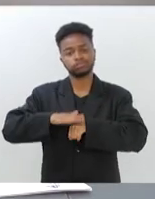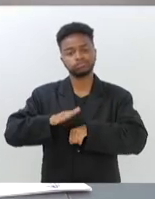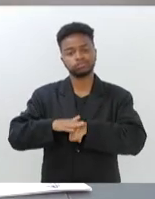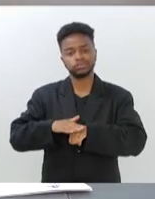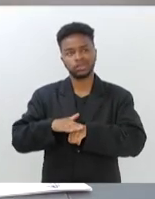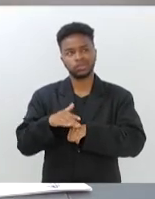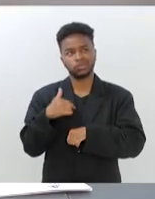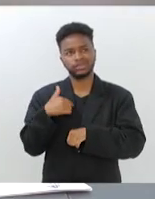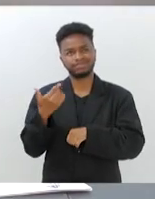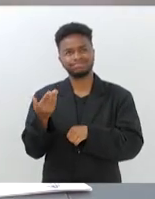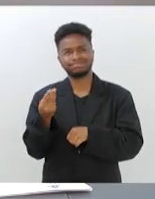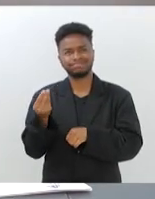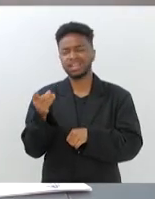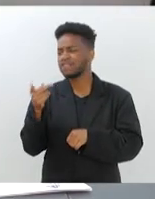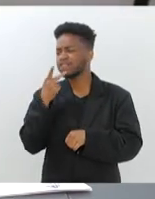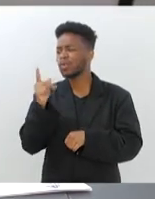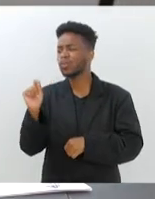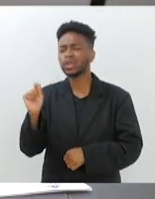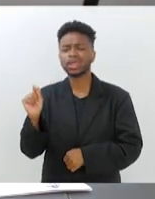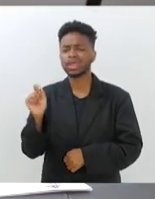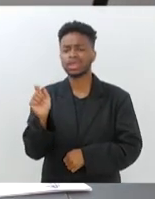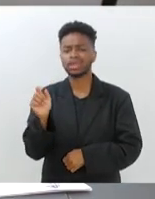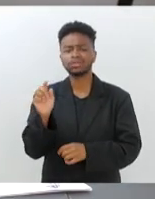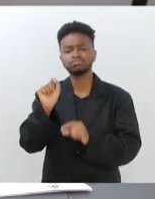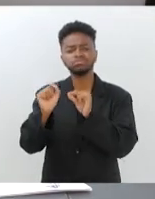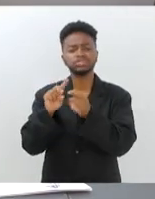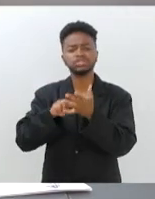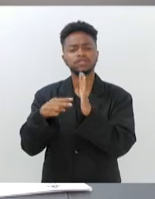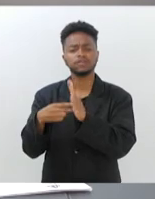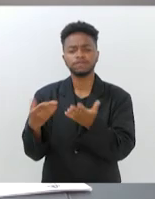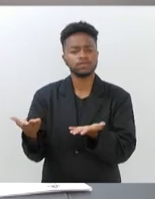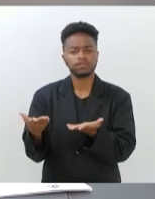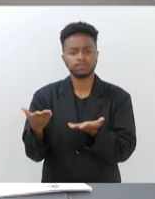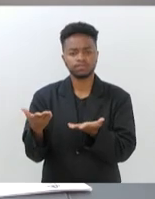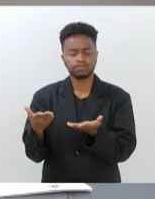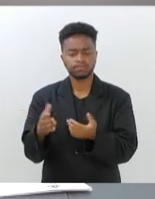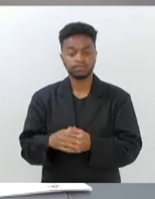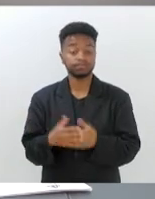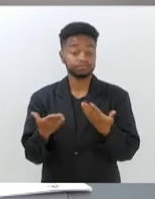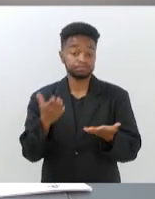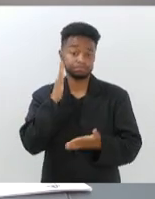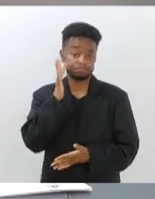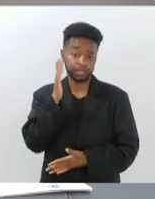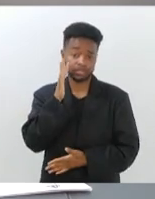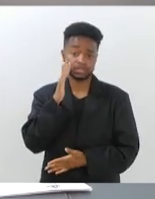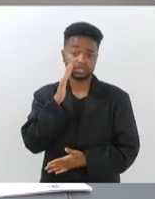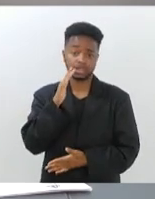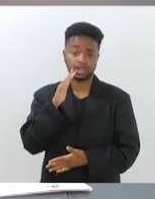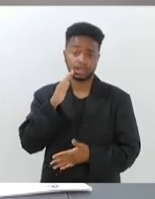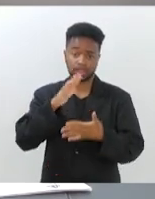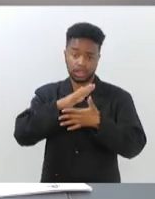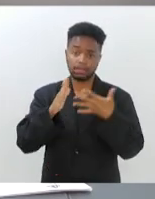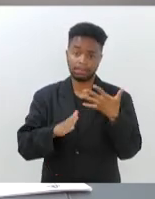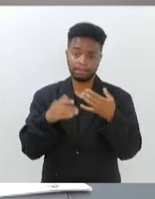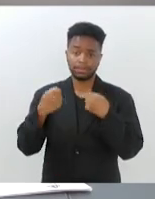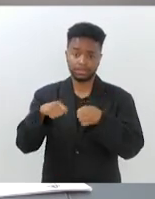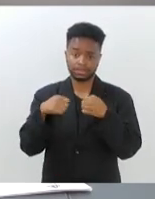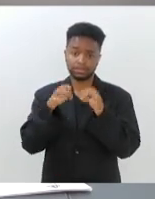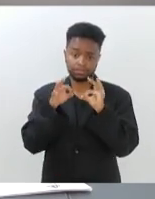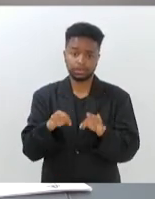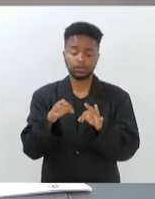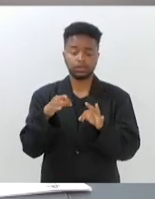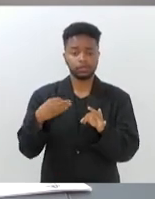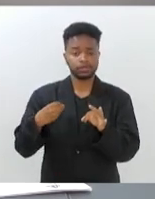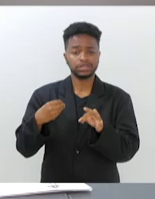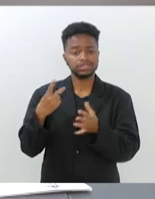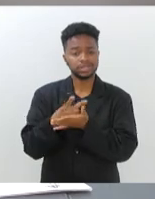bom o cara quer dizer o que com isso né sim imagine essa língua de libra ela tem que est bem muito muito viva